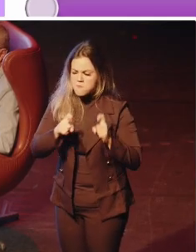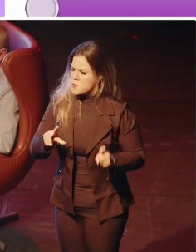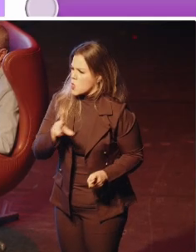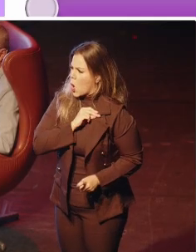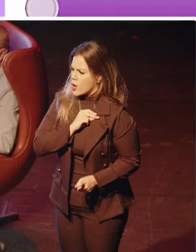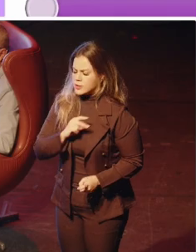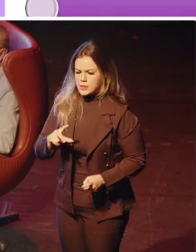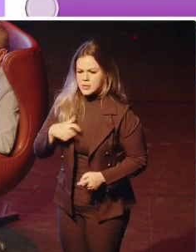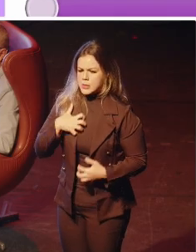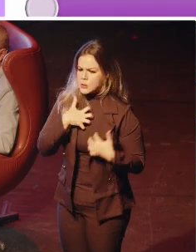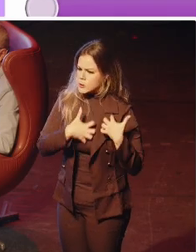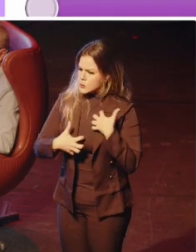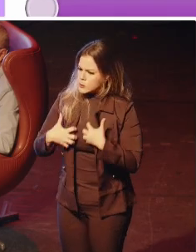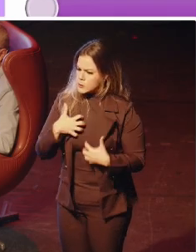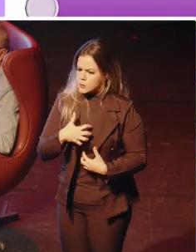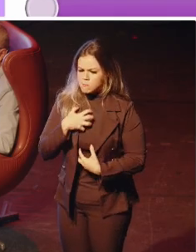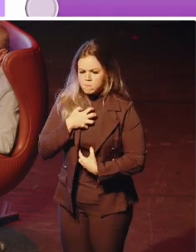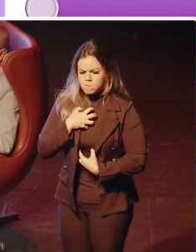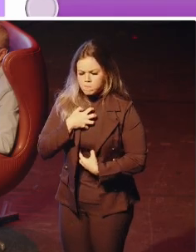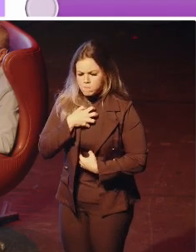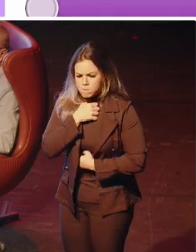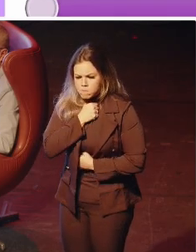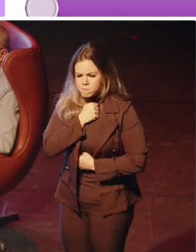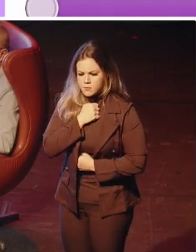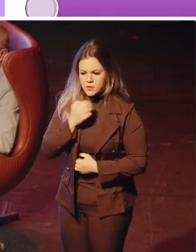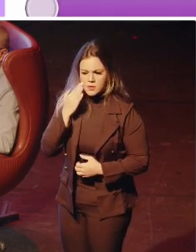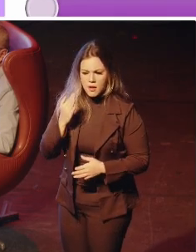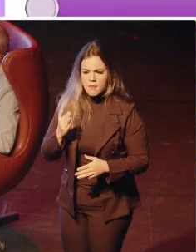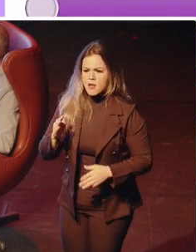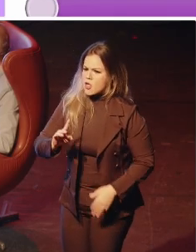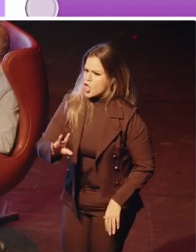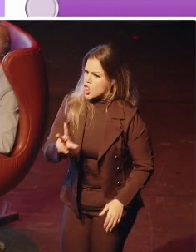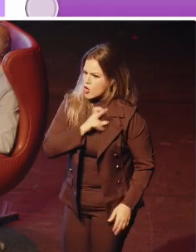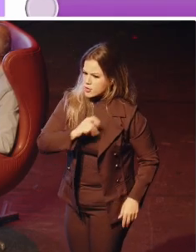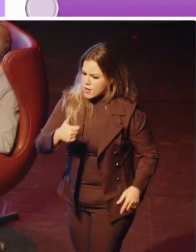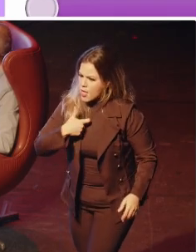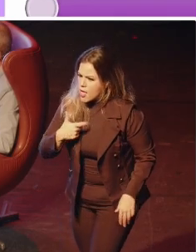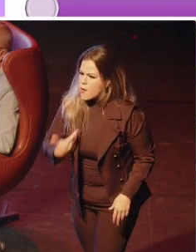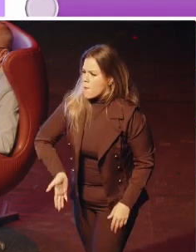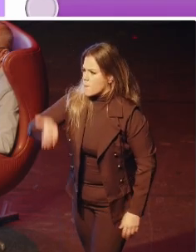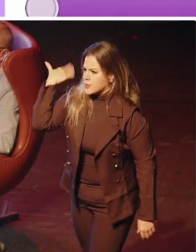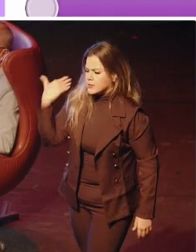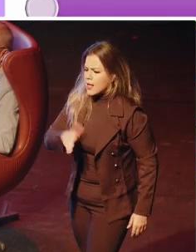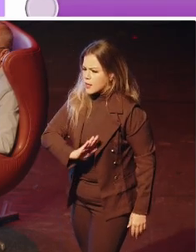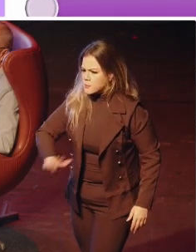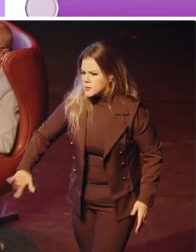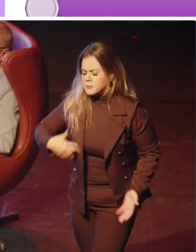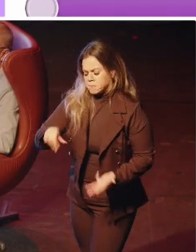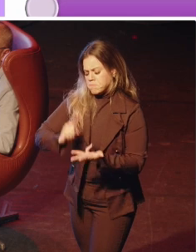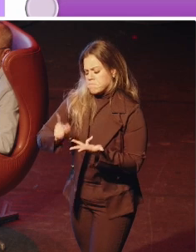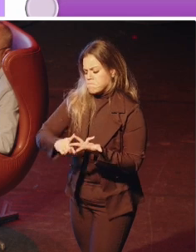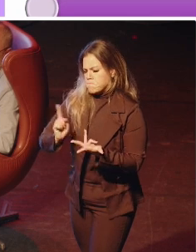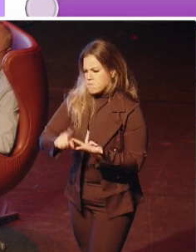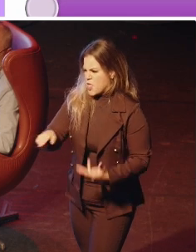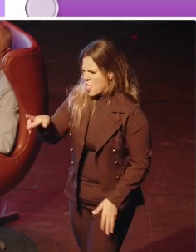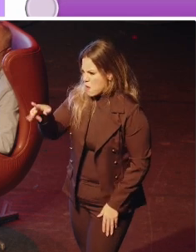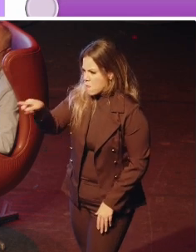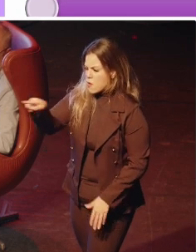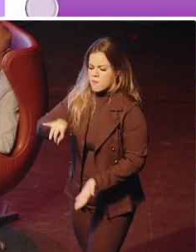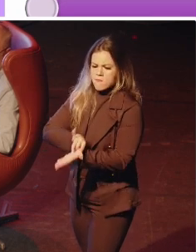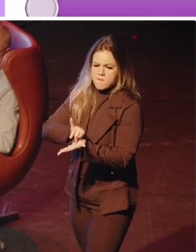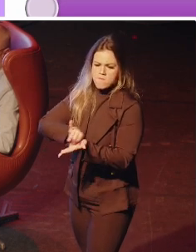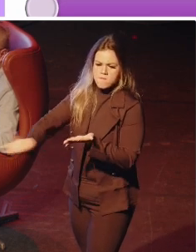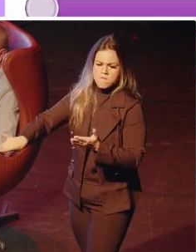remoendo a briga da infância dela, né? Que não fala com o irmão, porque sei lá por